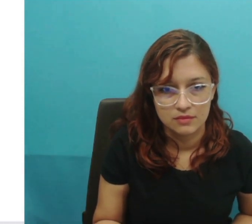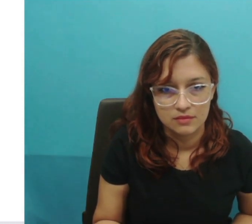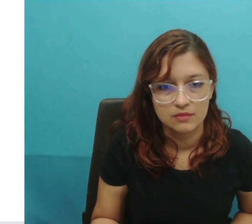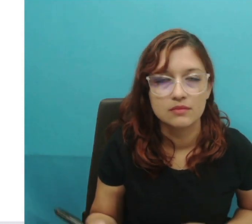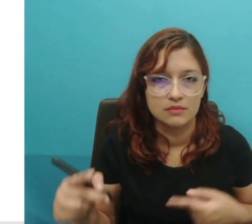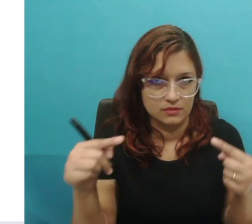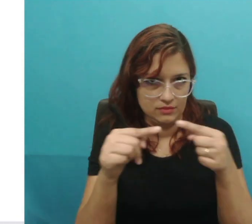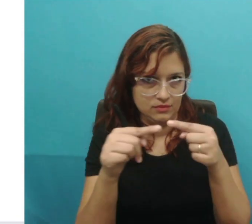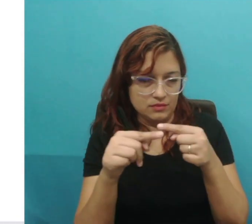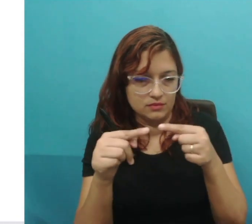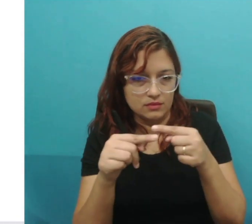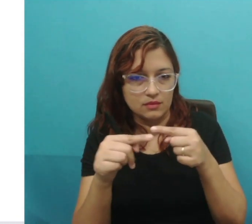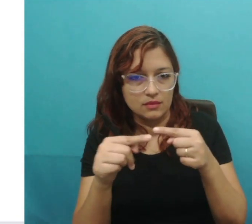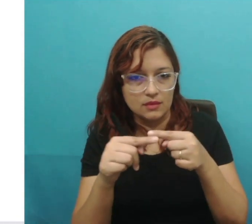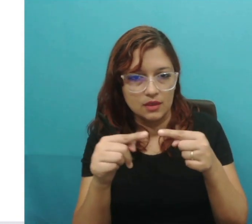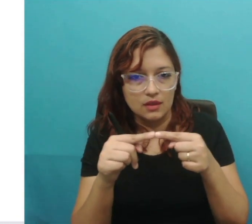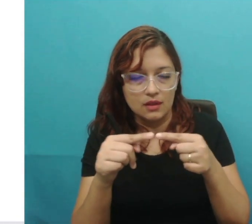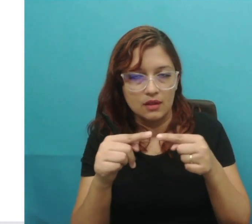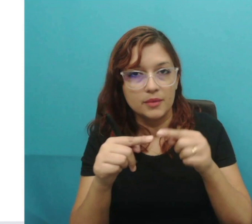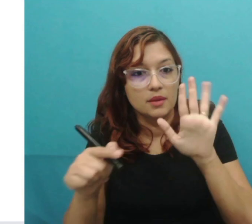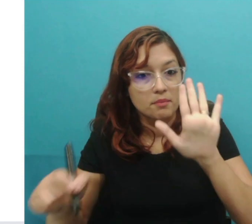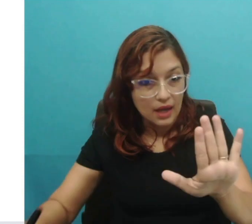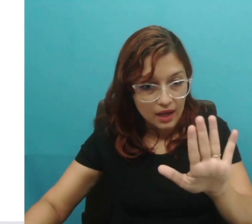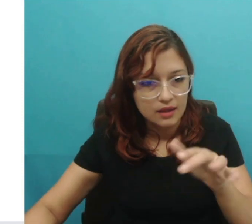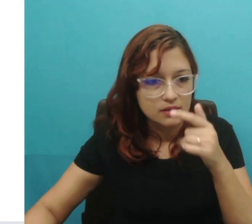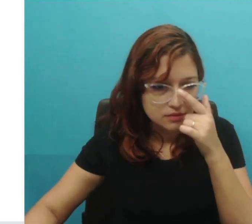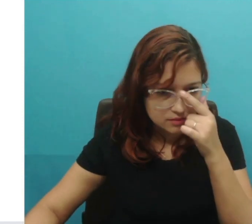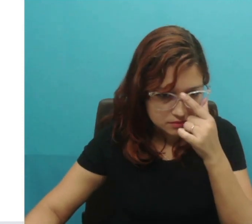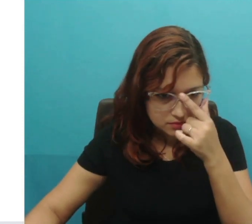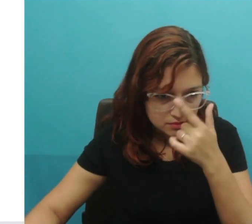Tá vendo? O teu se refere a você.